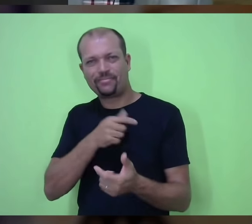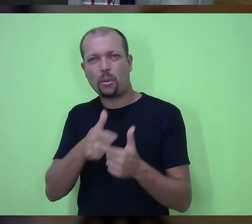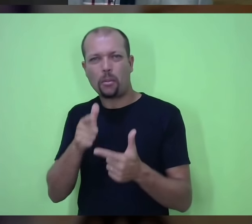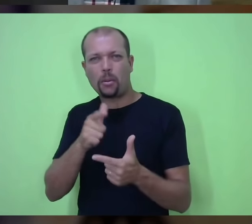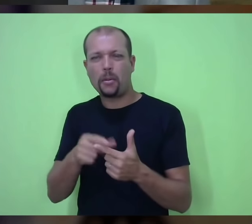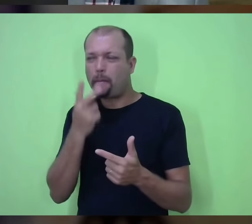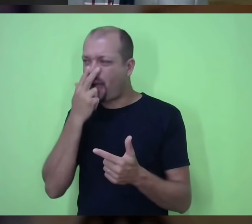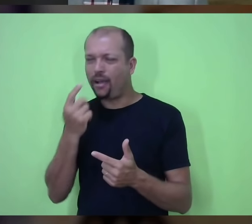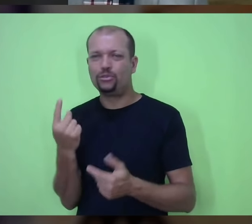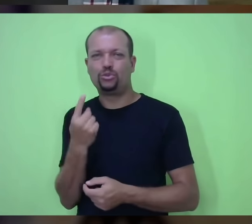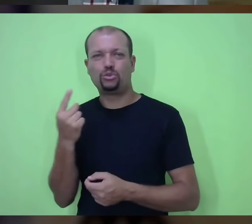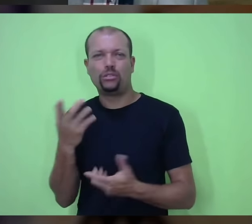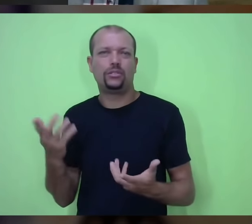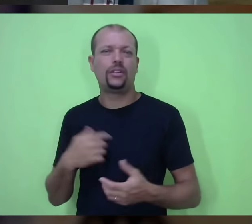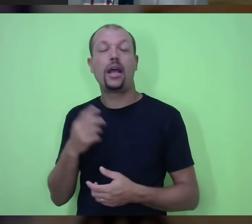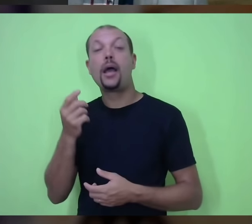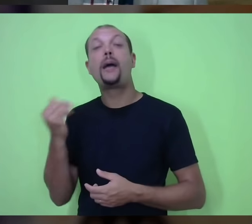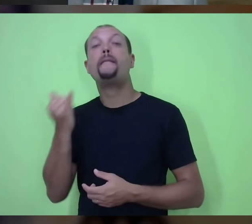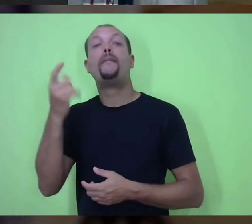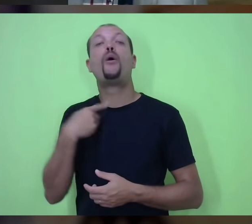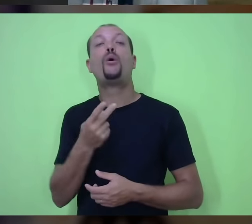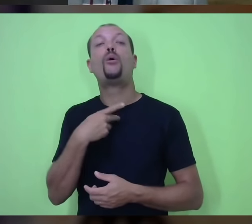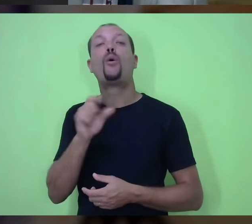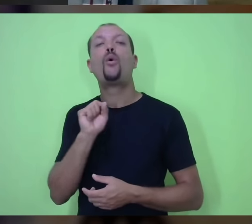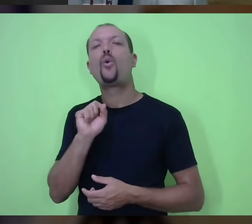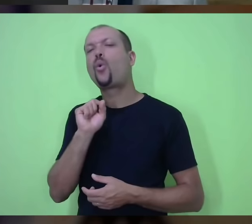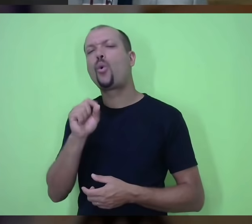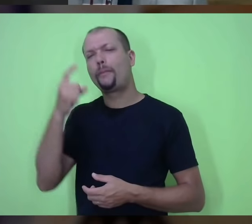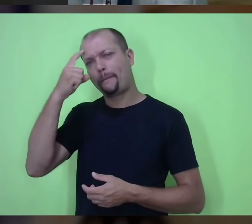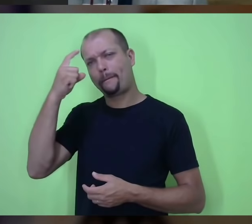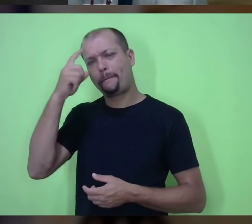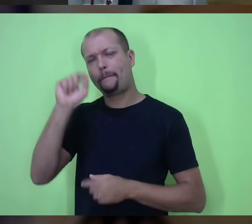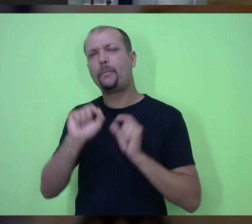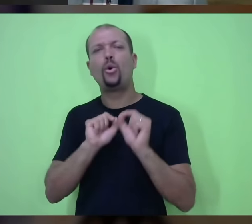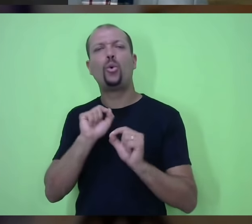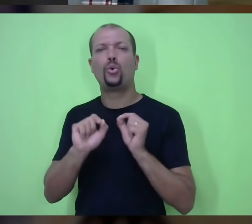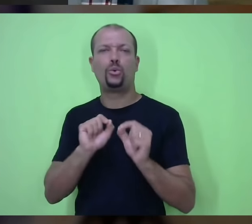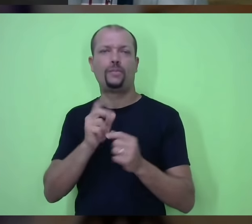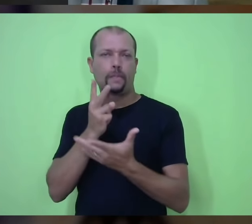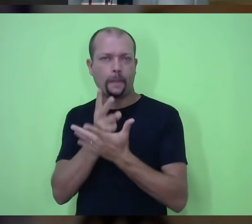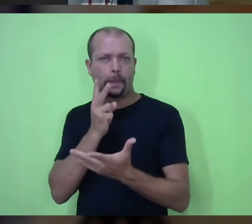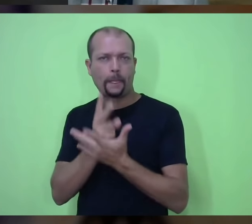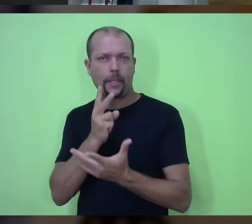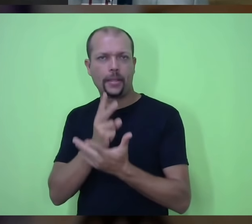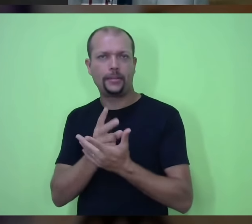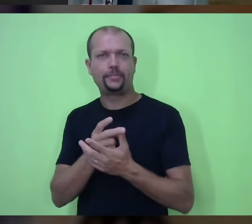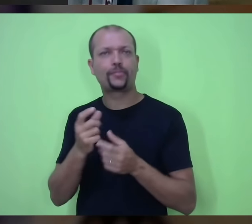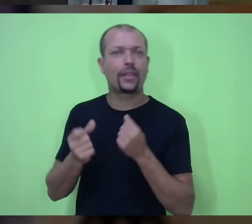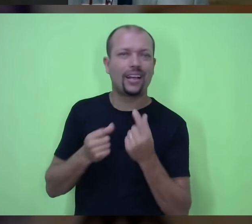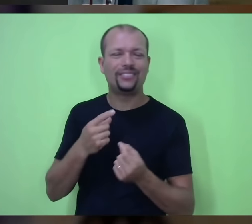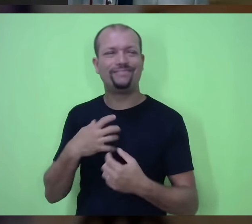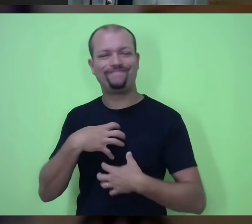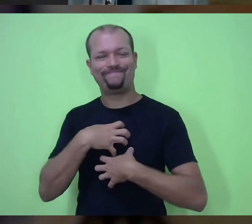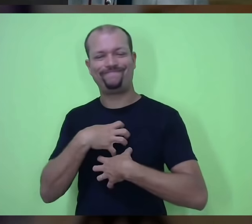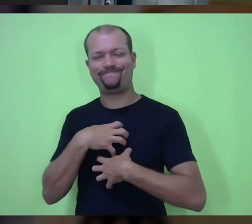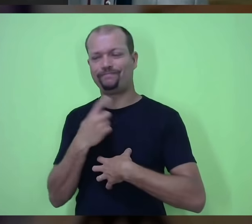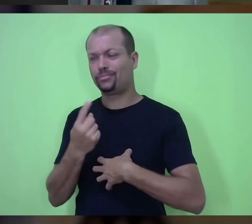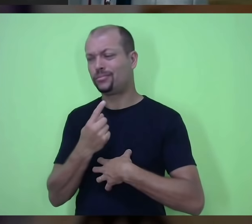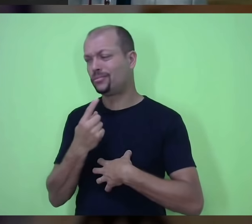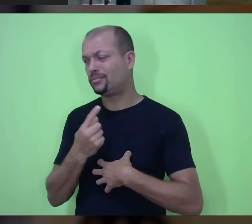aparente desamparo. E é importante nós sempre trazermos à mente que, embora muitas vezes nos